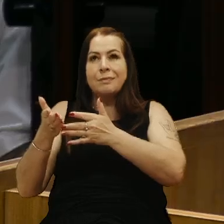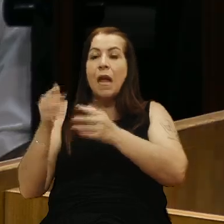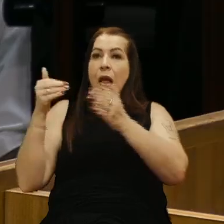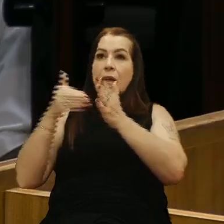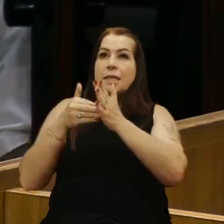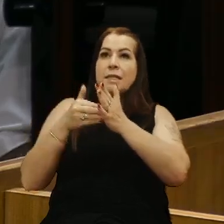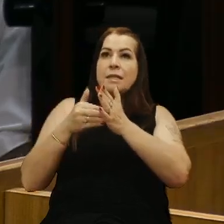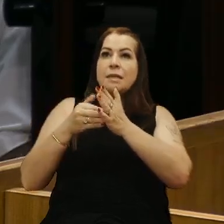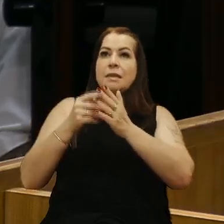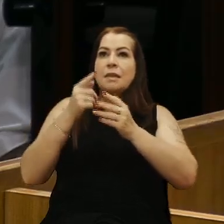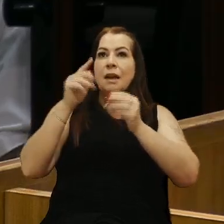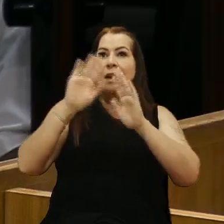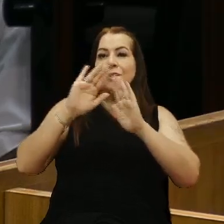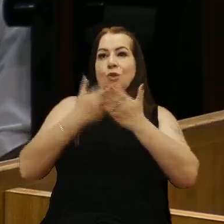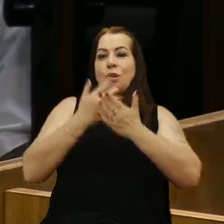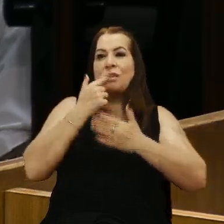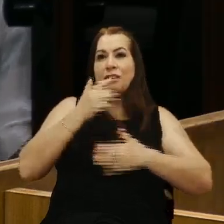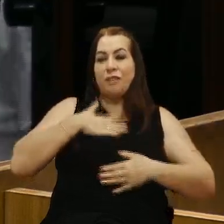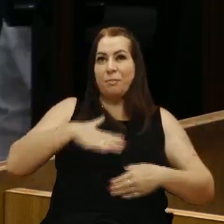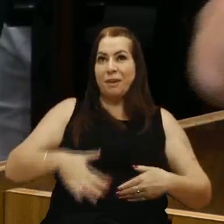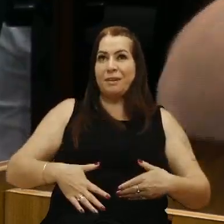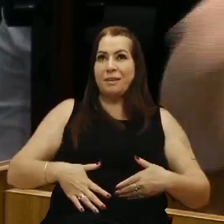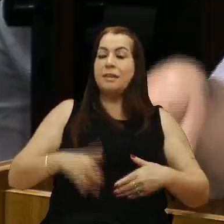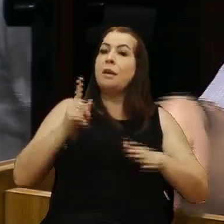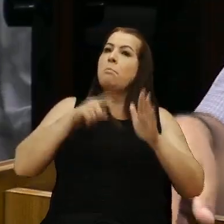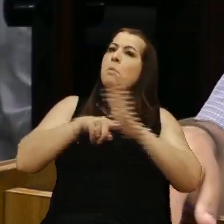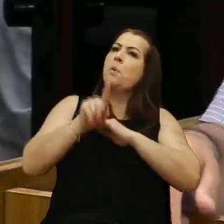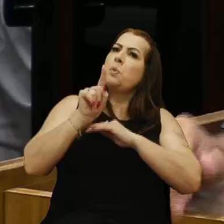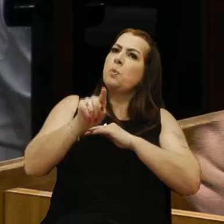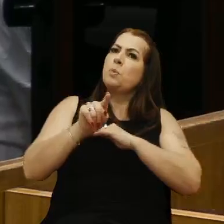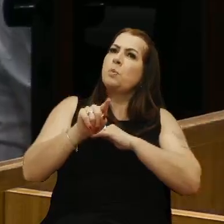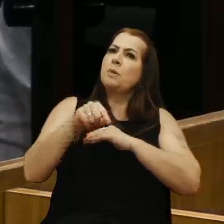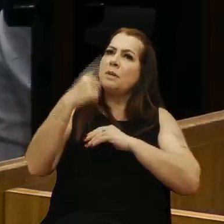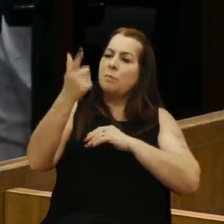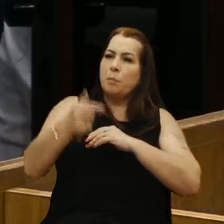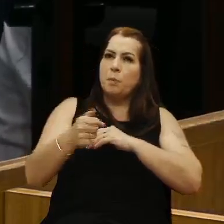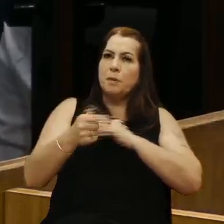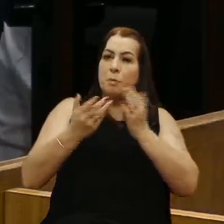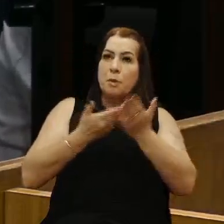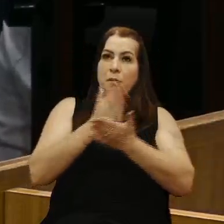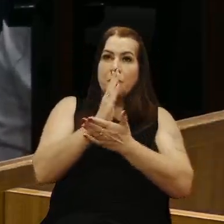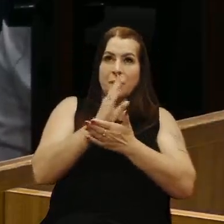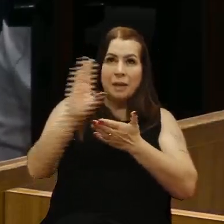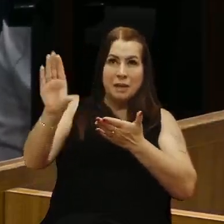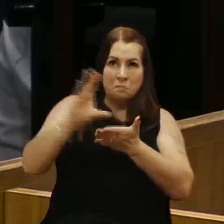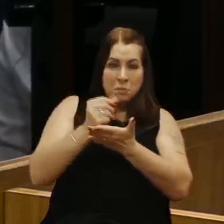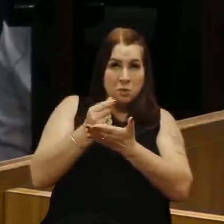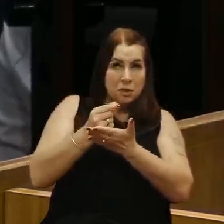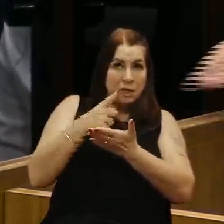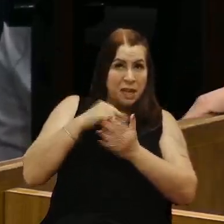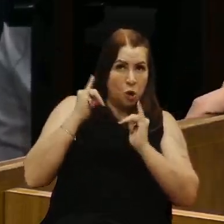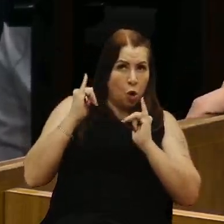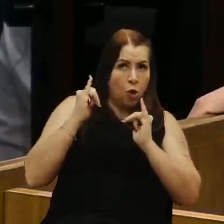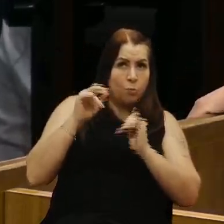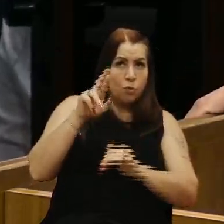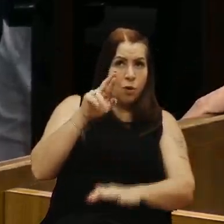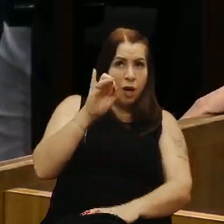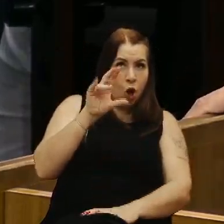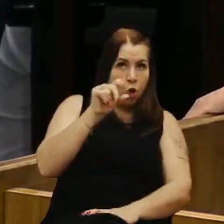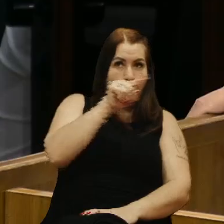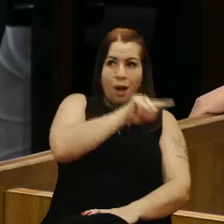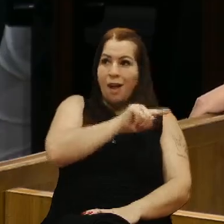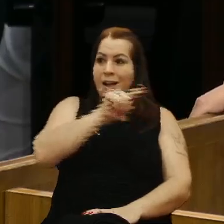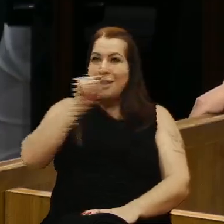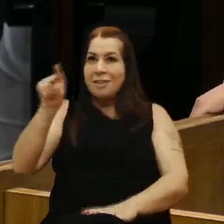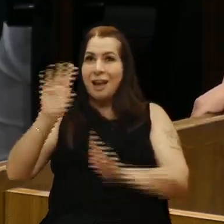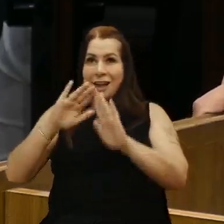até o Cristóvão. E a pergunta é, logo mais vamos aprovar o subsídio. Tem ônibus do Reolon